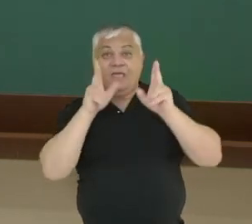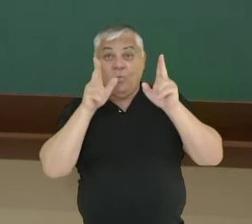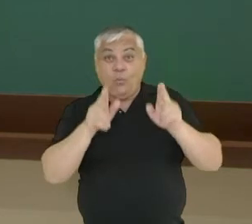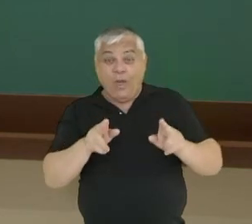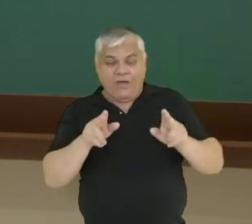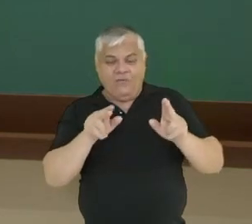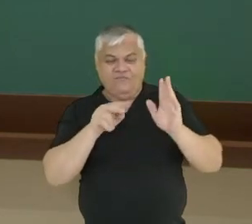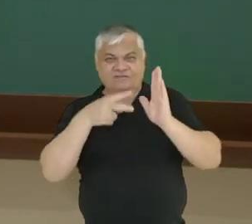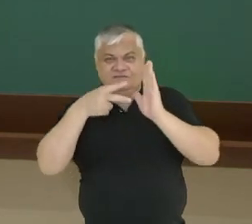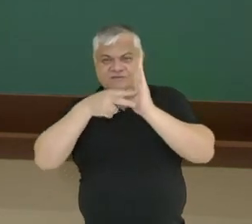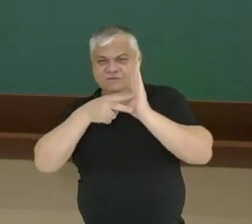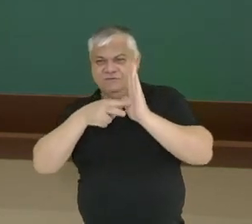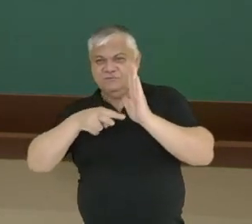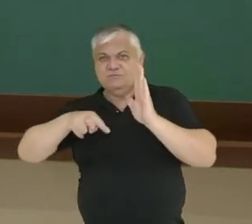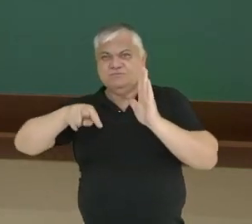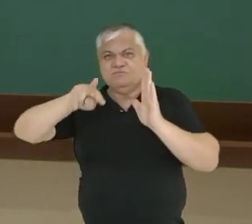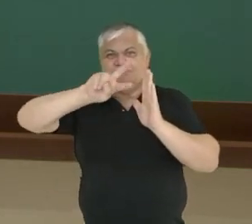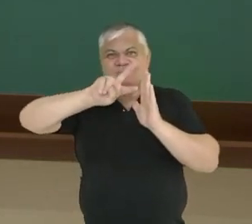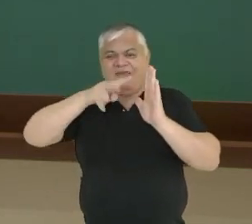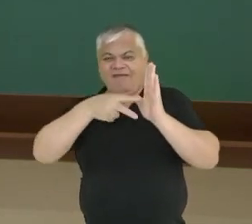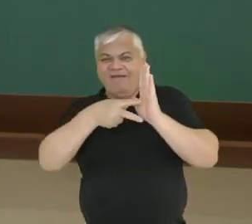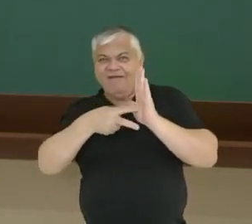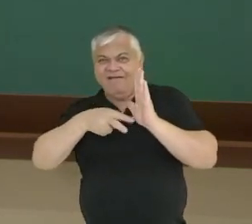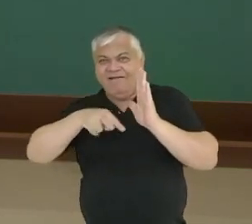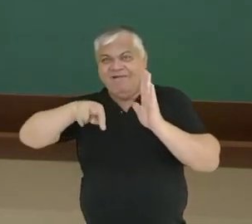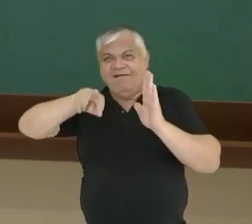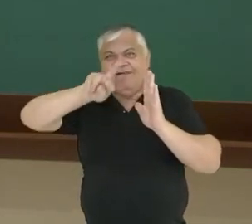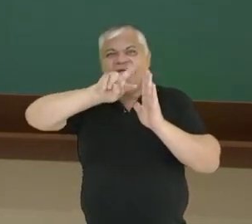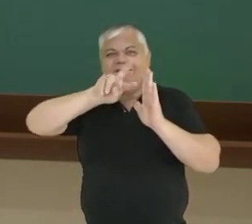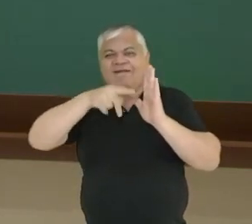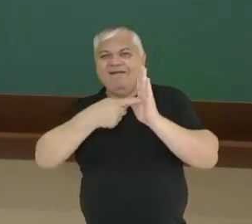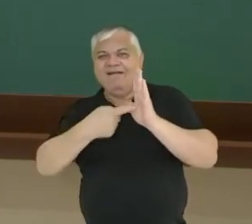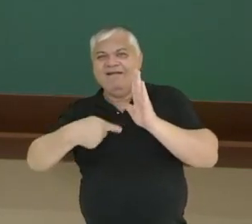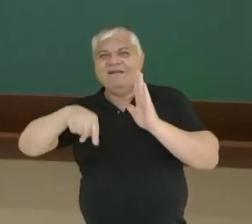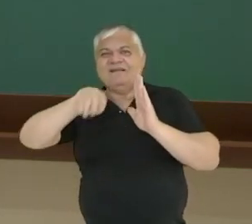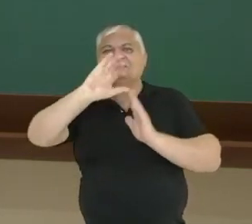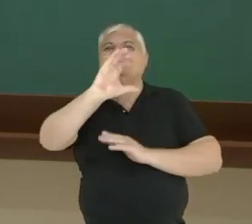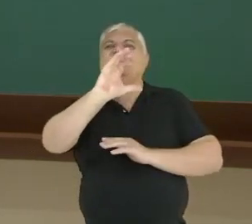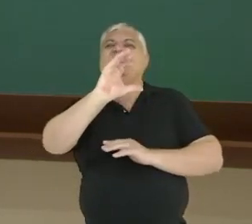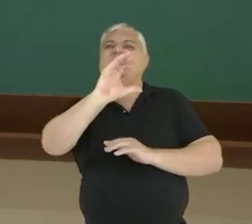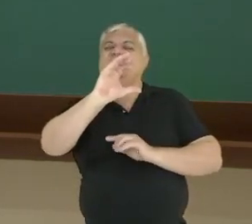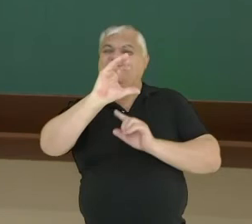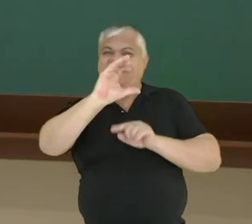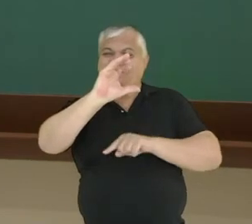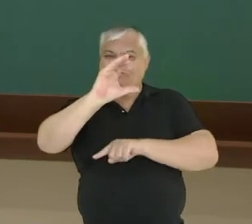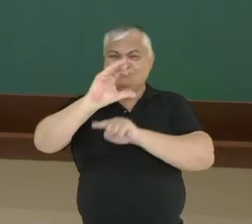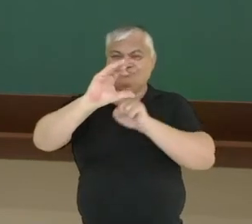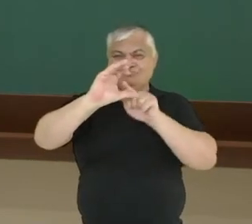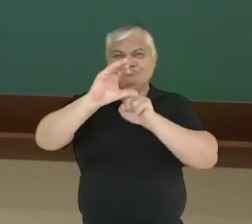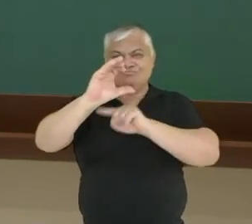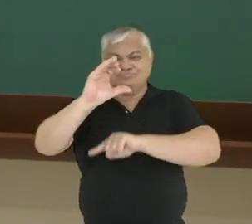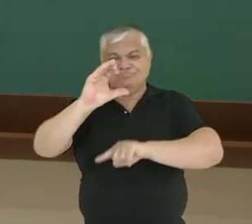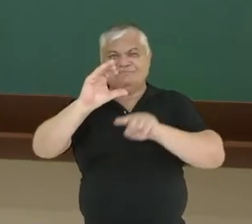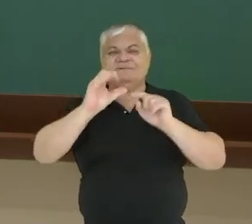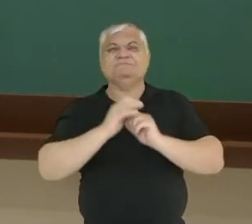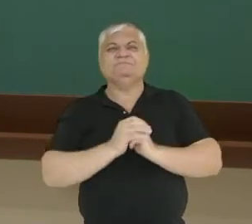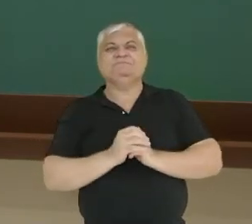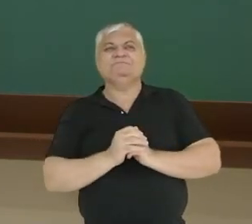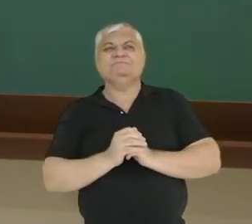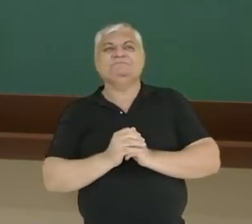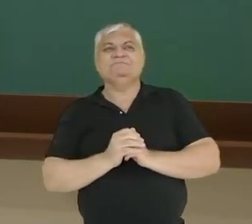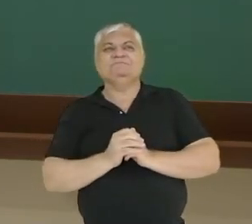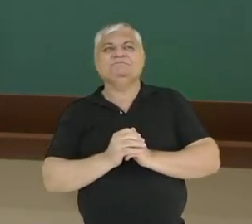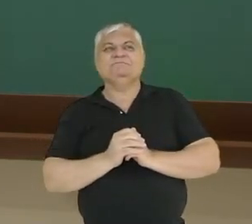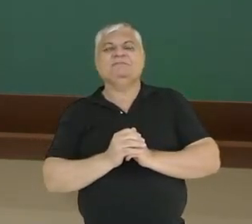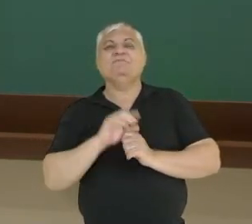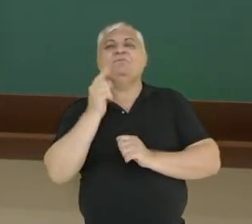utilizei para fazer o segmento AB, eu vou marcar o ponto C na circunferência. E por